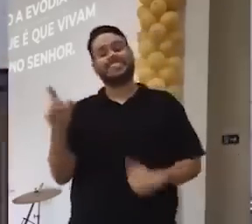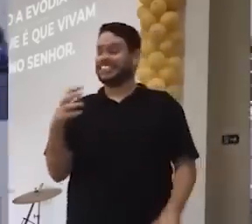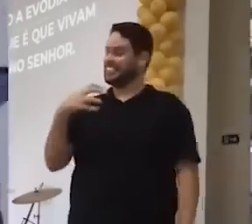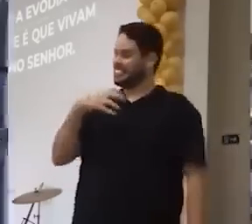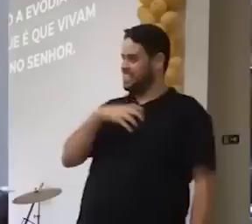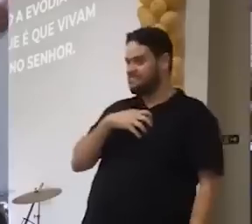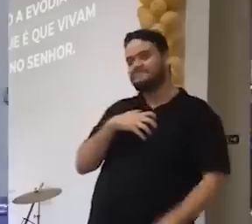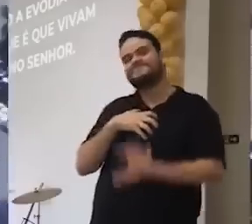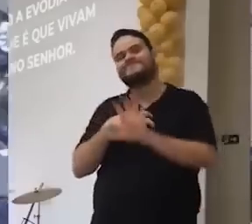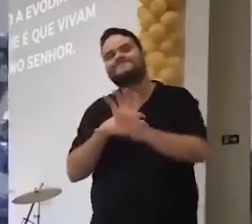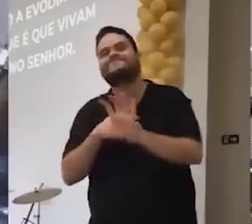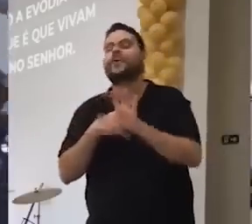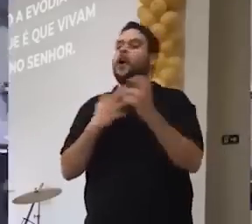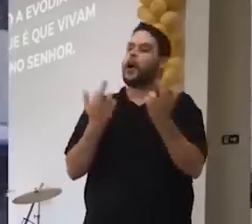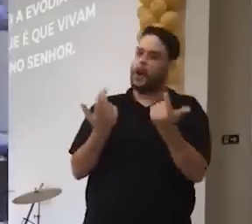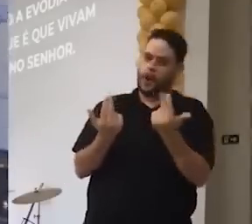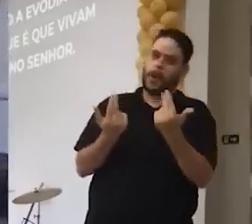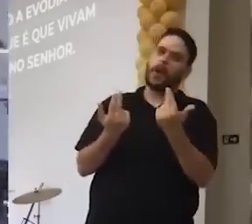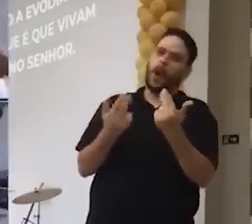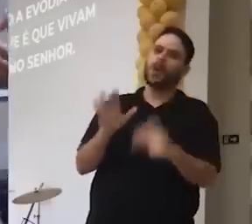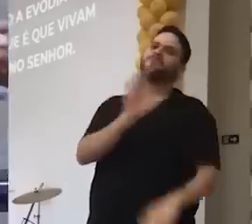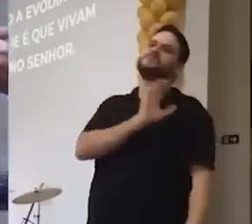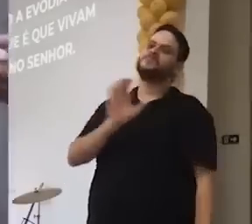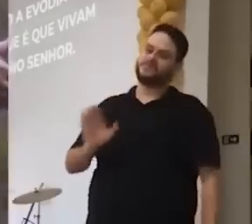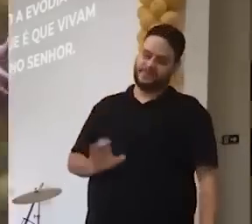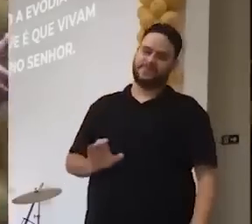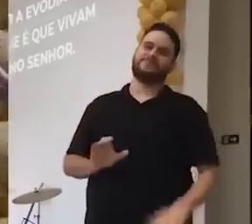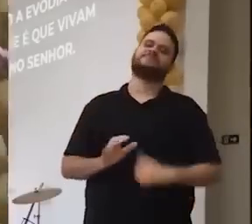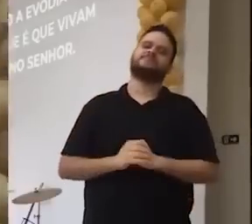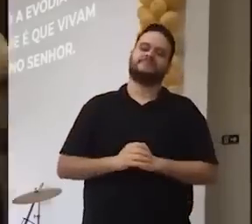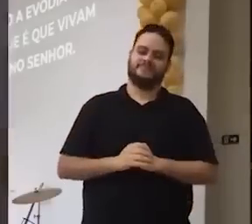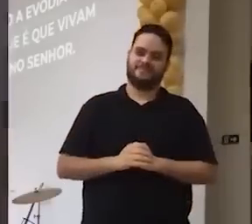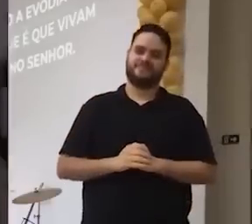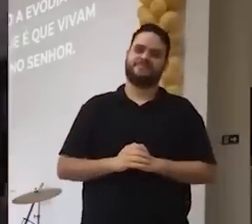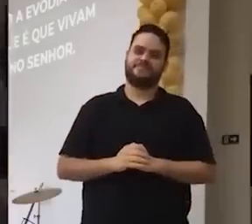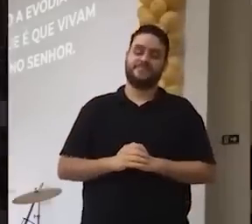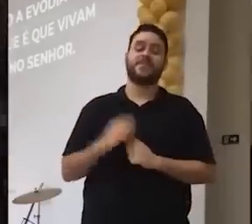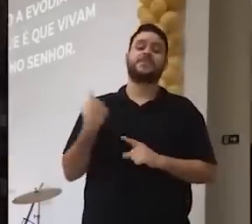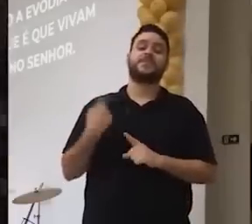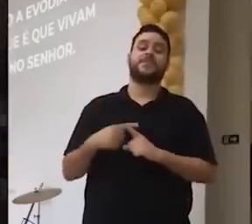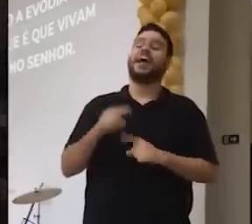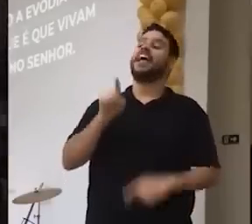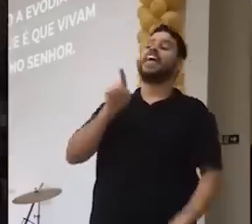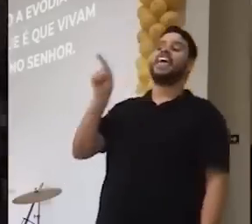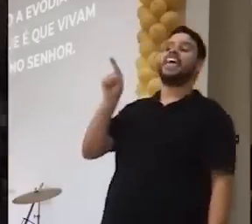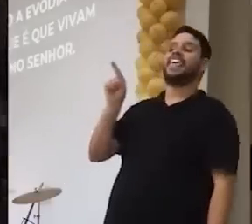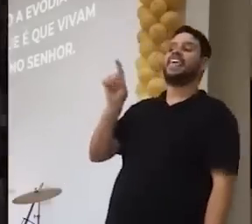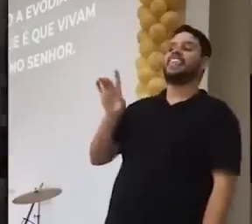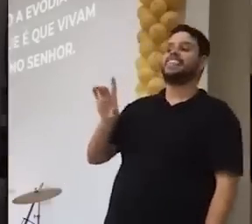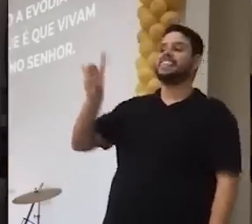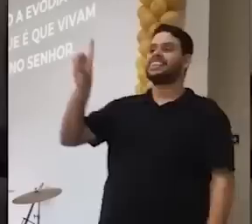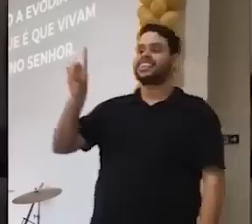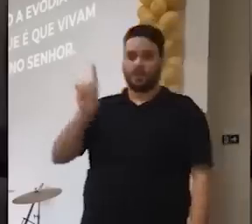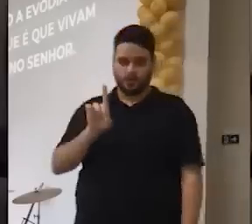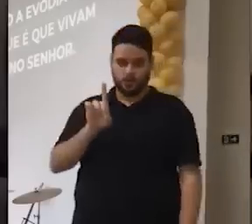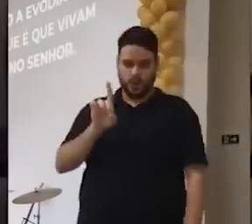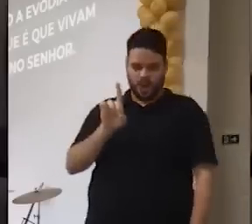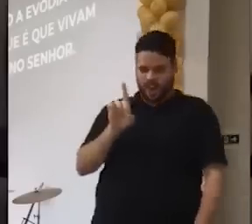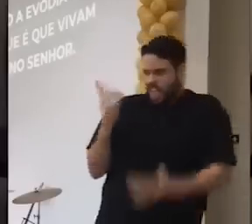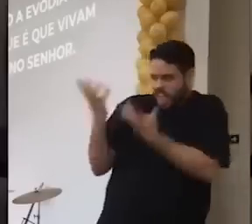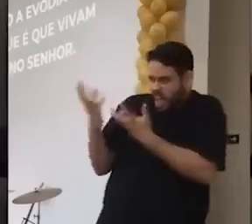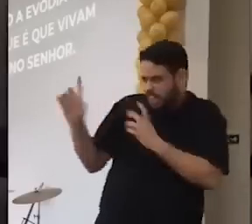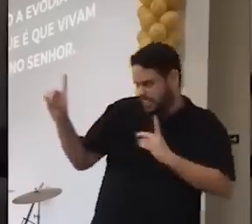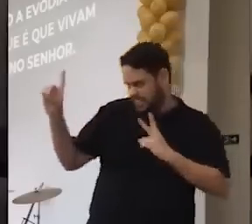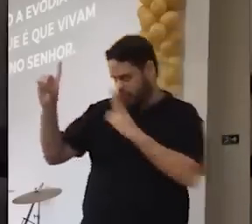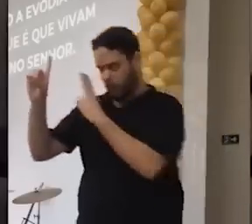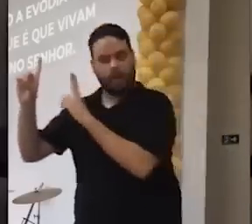que houve também em Cristo Jesus. Porque ele, sendo Deus, não julgou como usurpação ser igual a Deus, antes a si